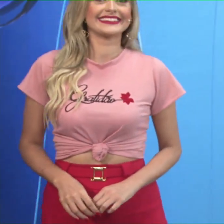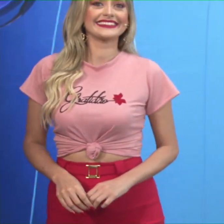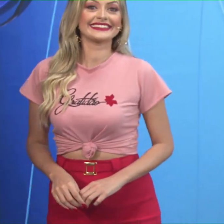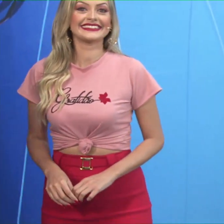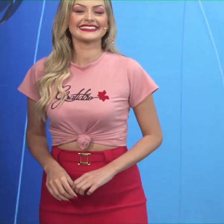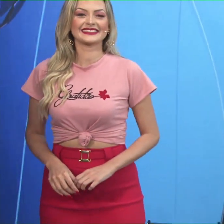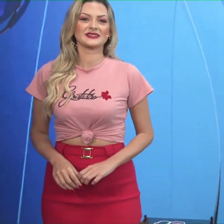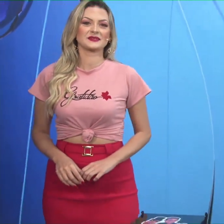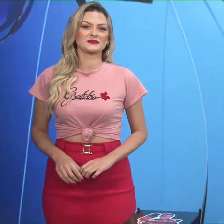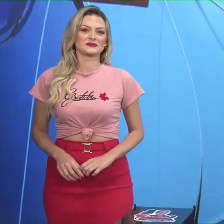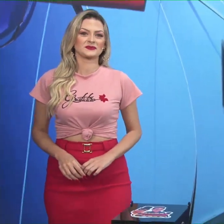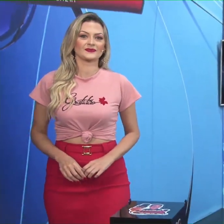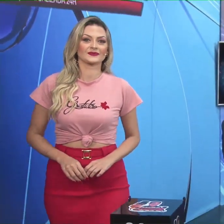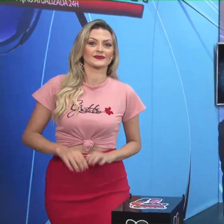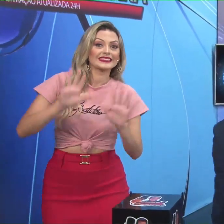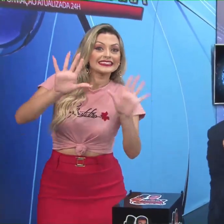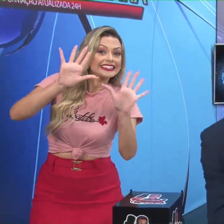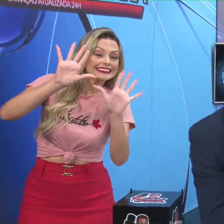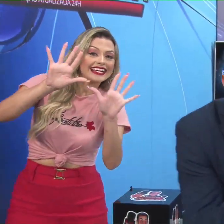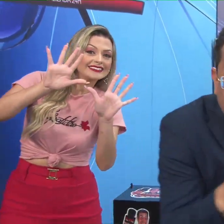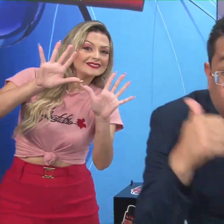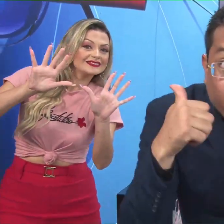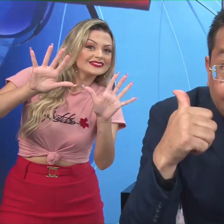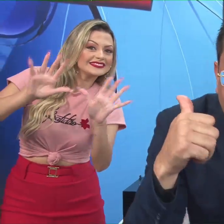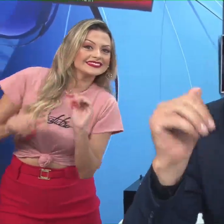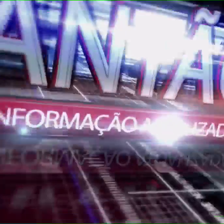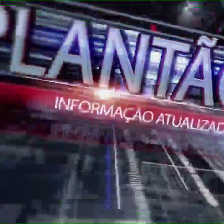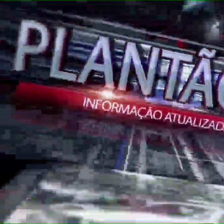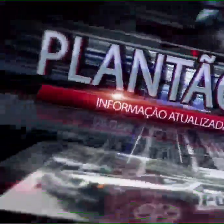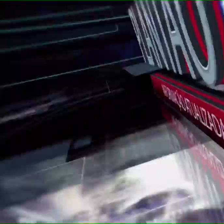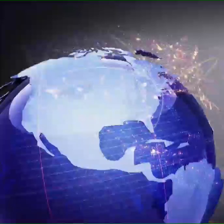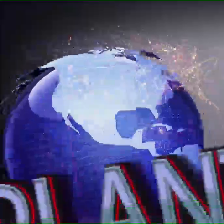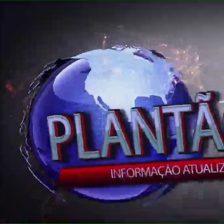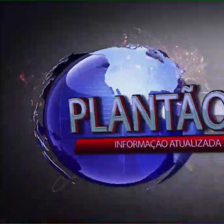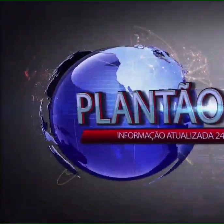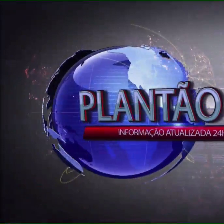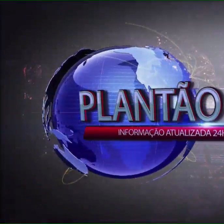Eu vou fazer um intervalo, daqui a pouco eu volto. É rapidinho, é nóis.